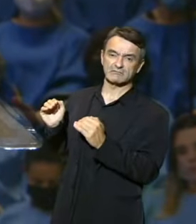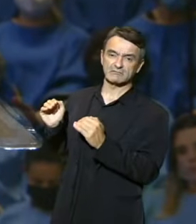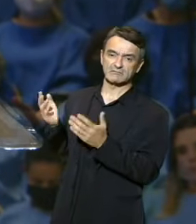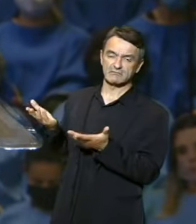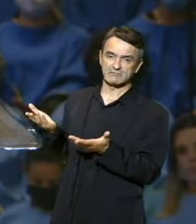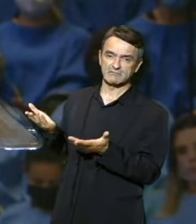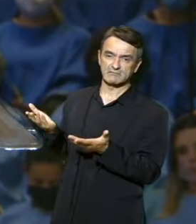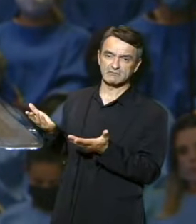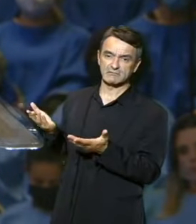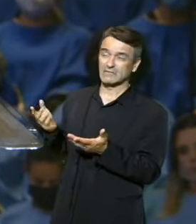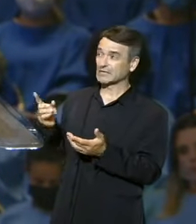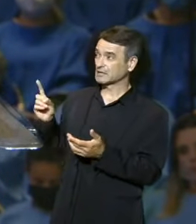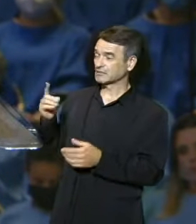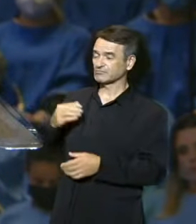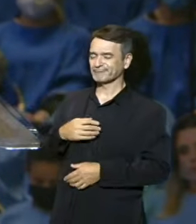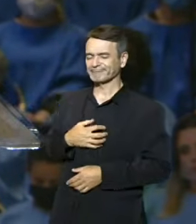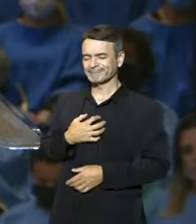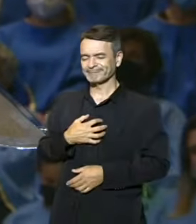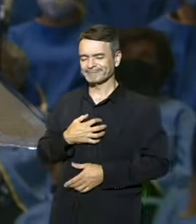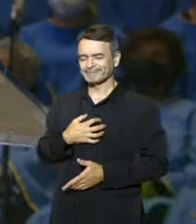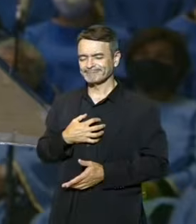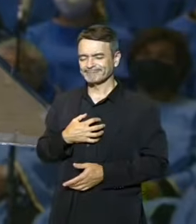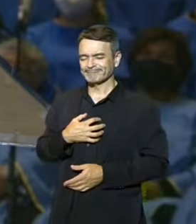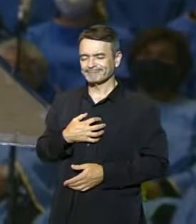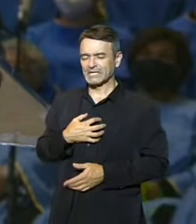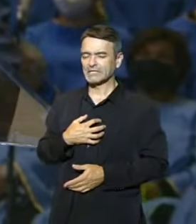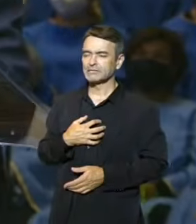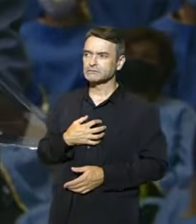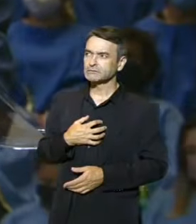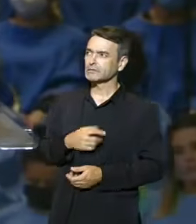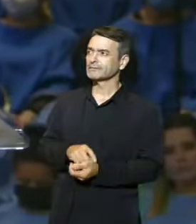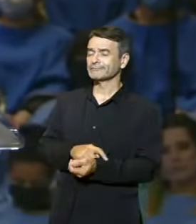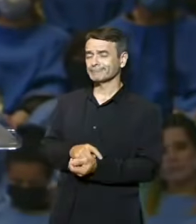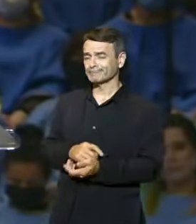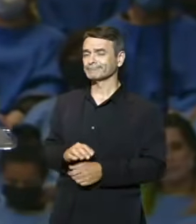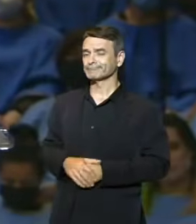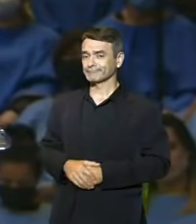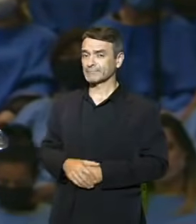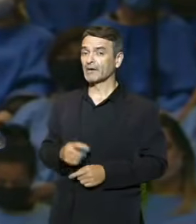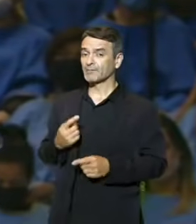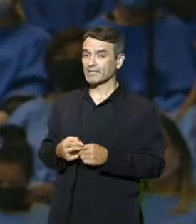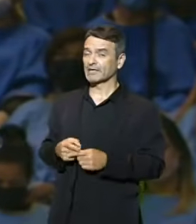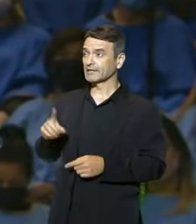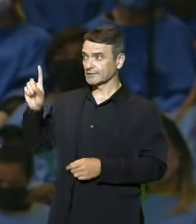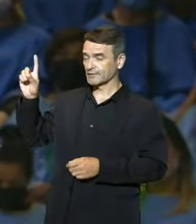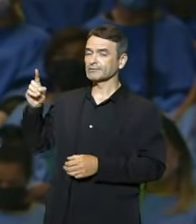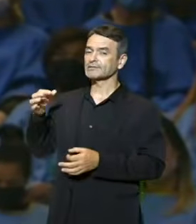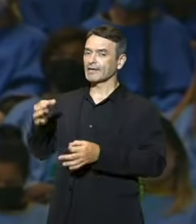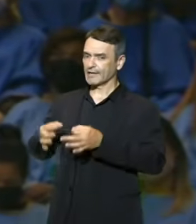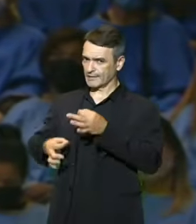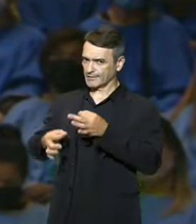ira para o coração de Deus. Deus também é justo juiz.